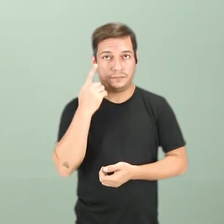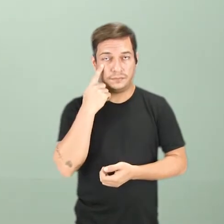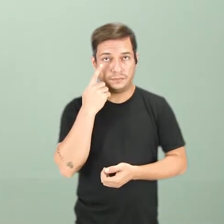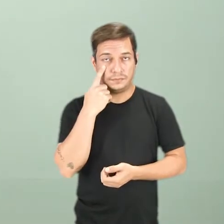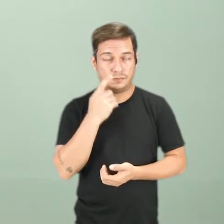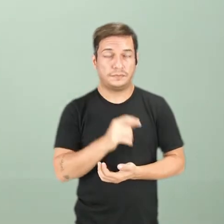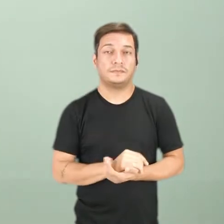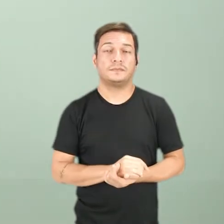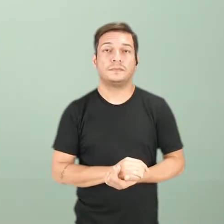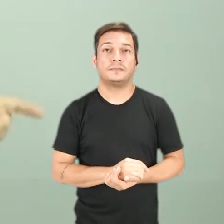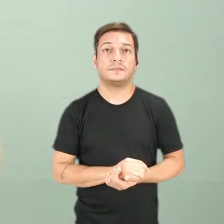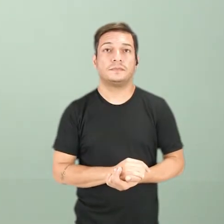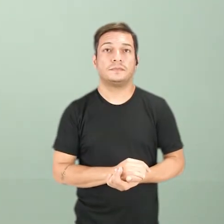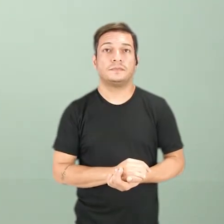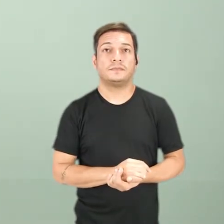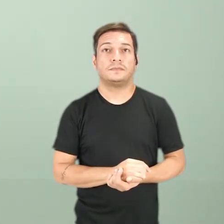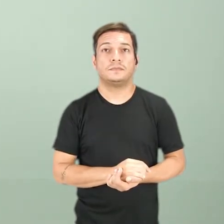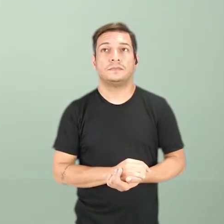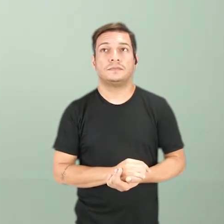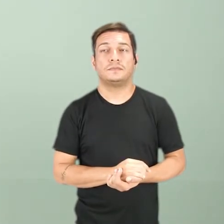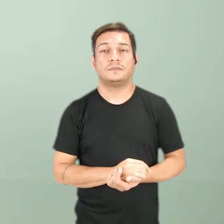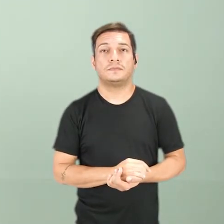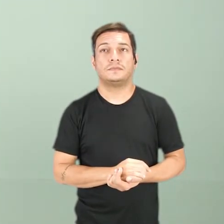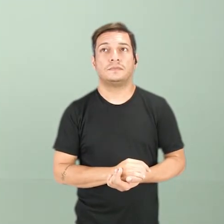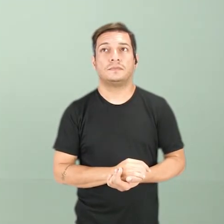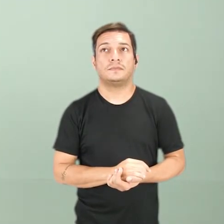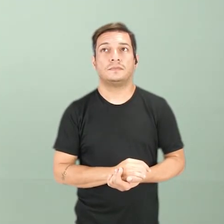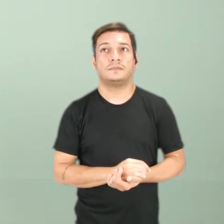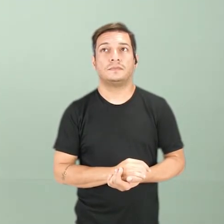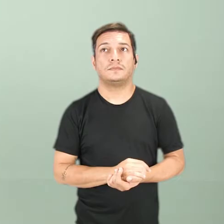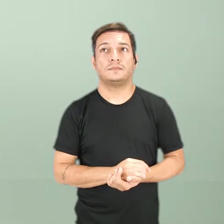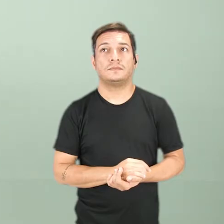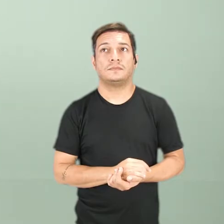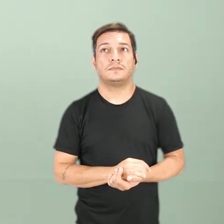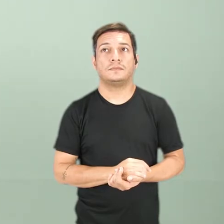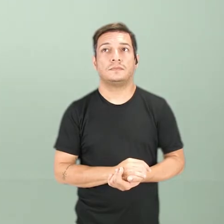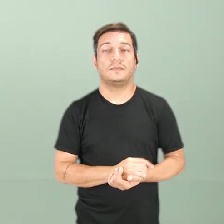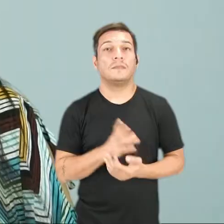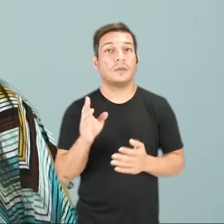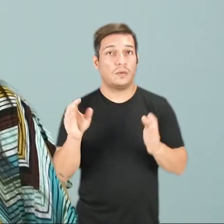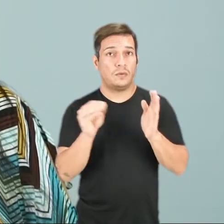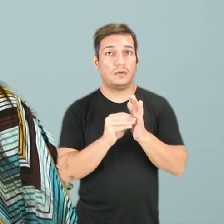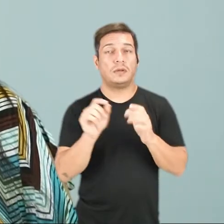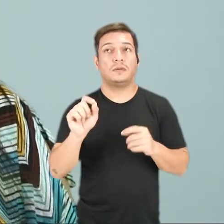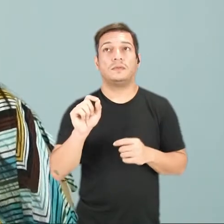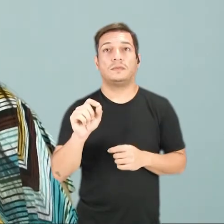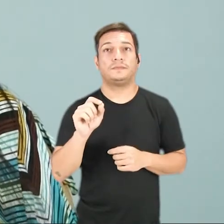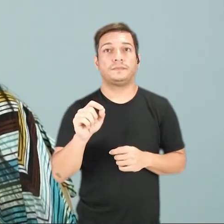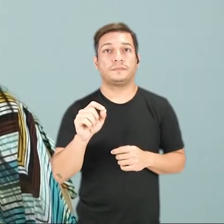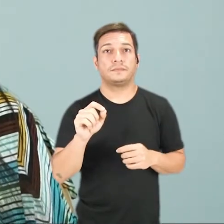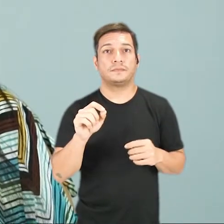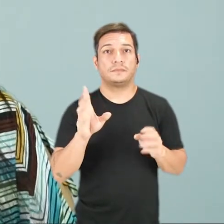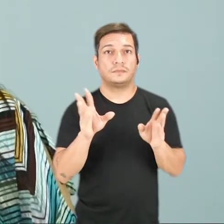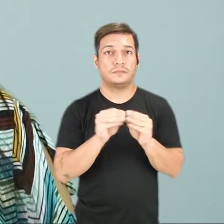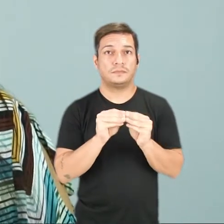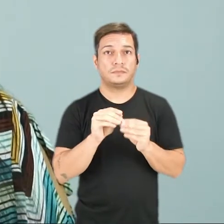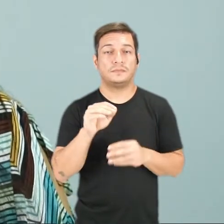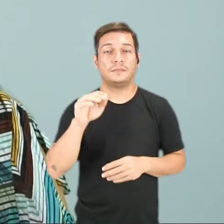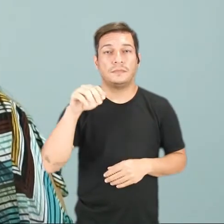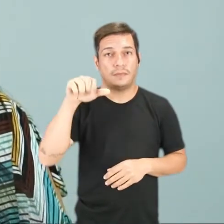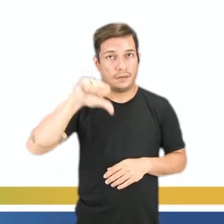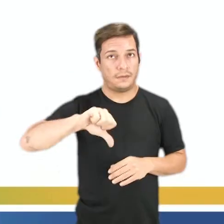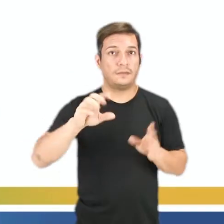shopping, I go to the mall. Então, didn't, coloquei ali na forma abreviada,